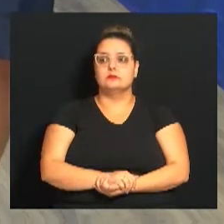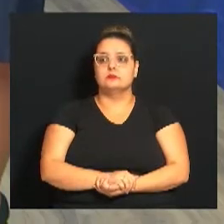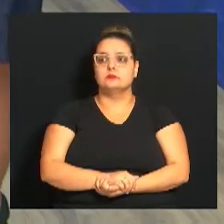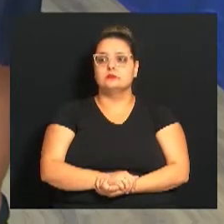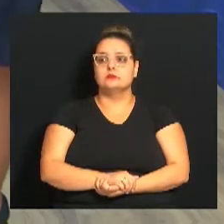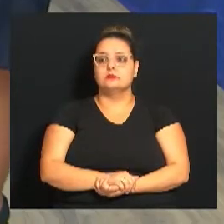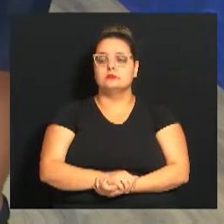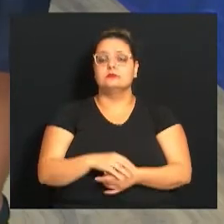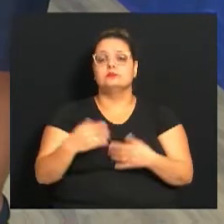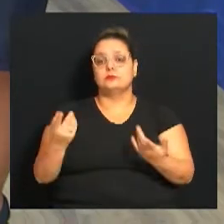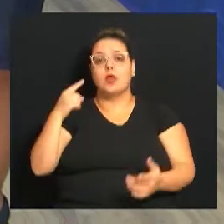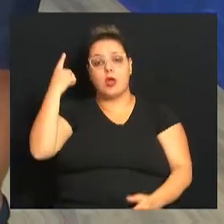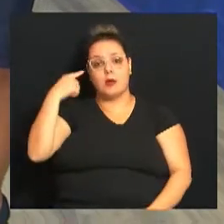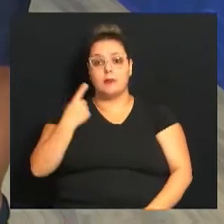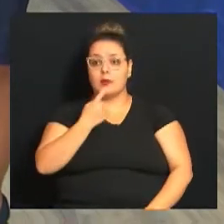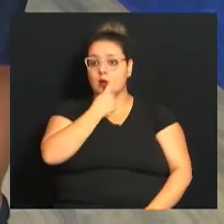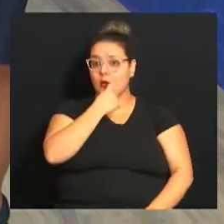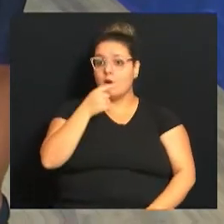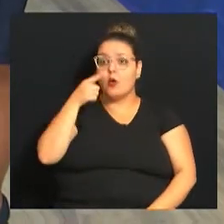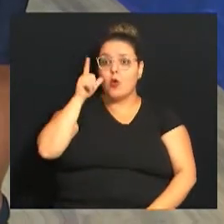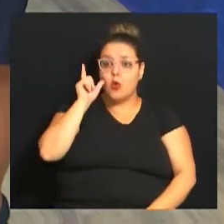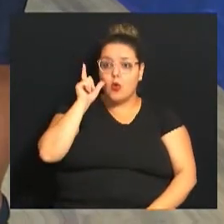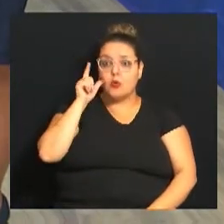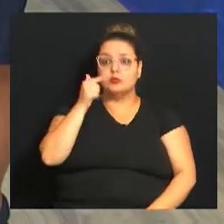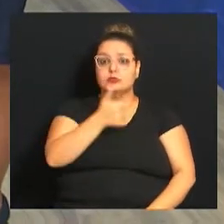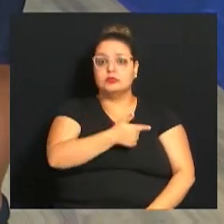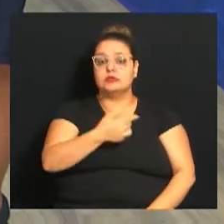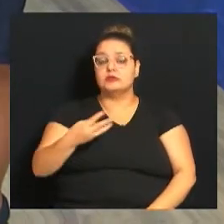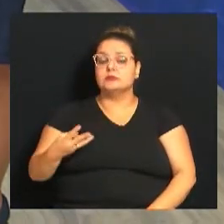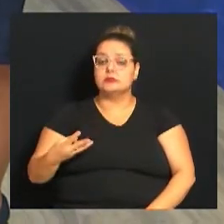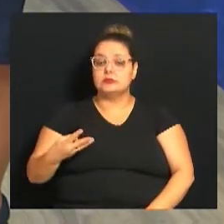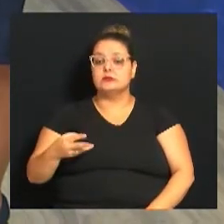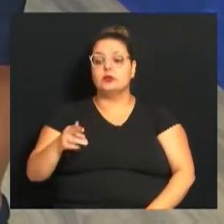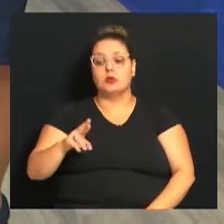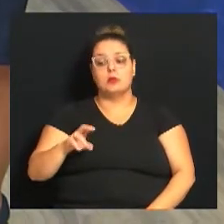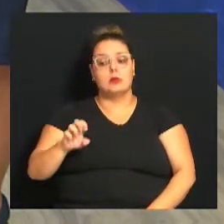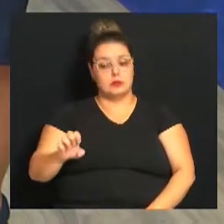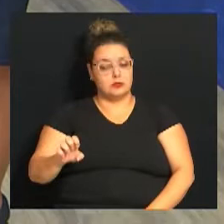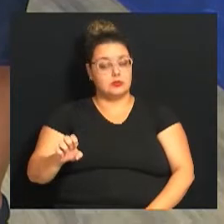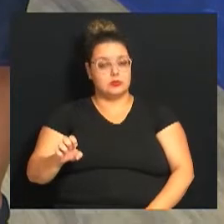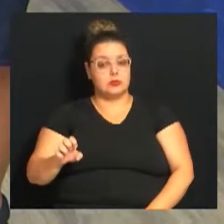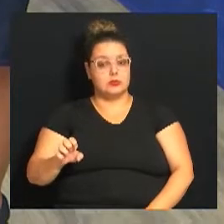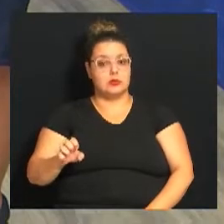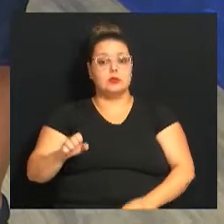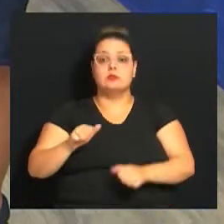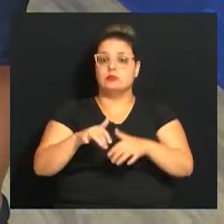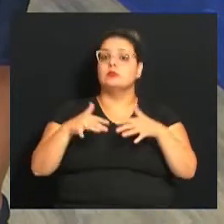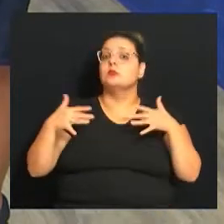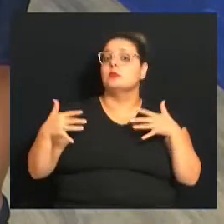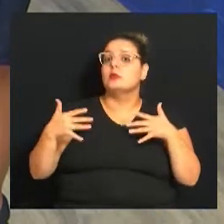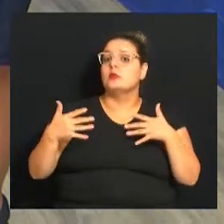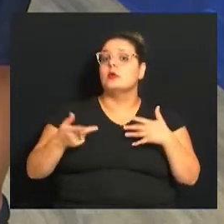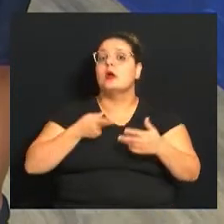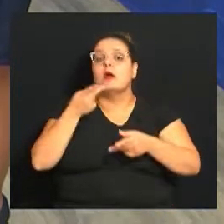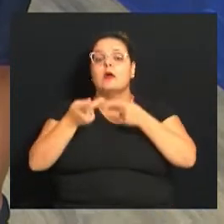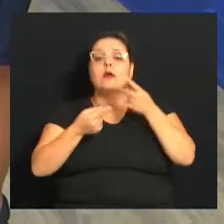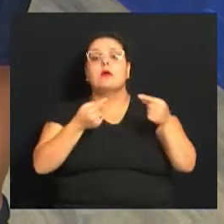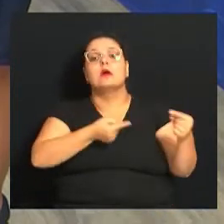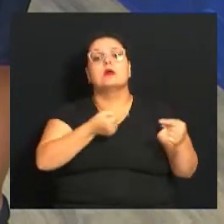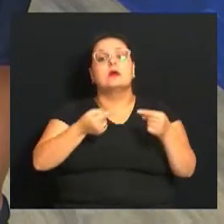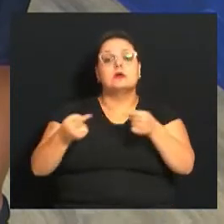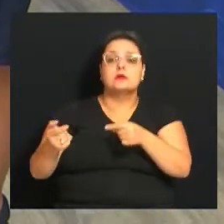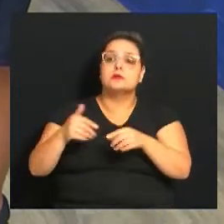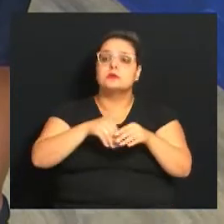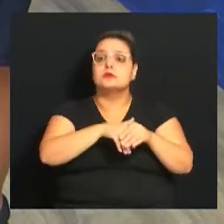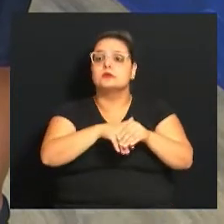E Mirna Abreu, ontem foi dia da 23ª reunião extraordinária e agora a gente repercute as discussões e